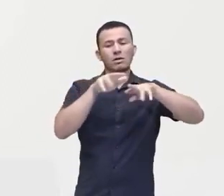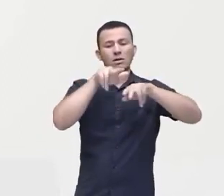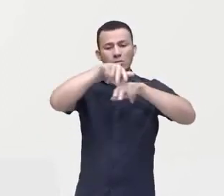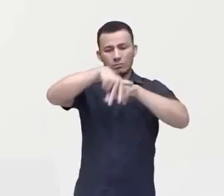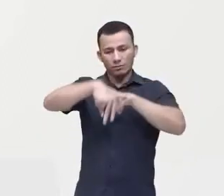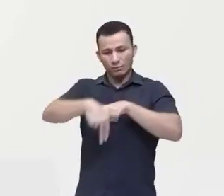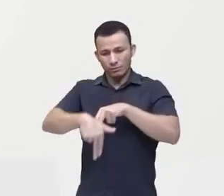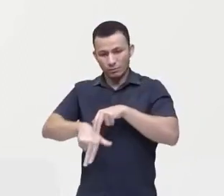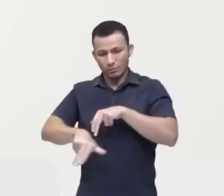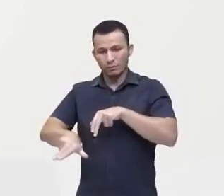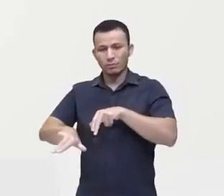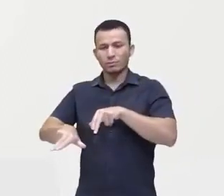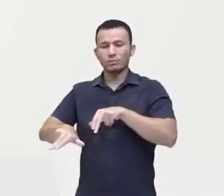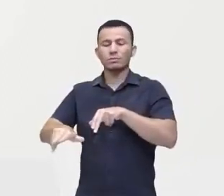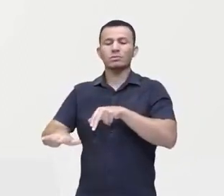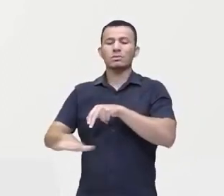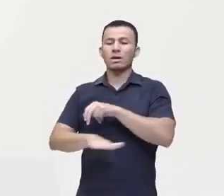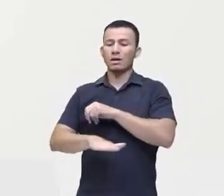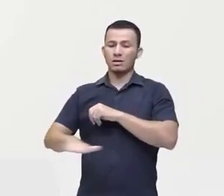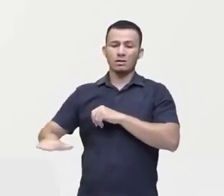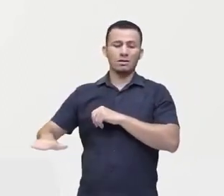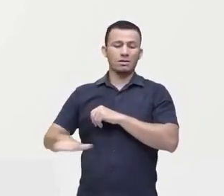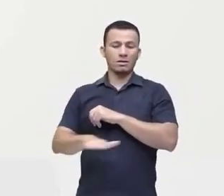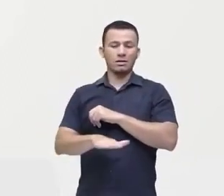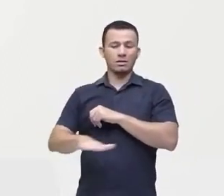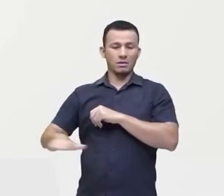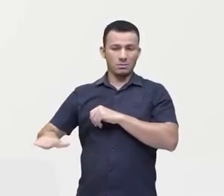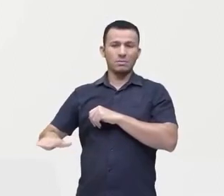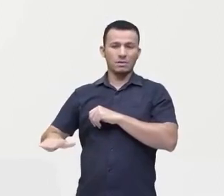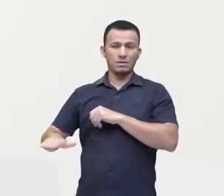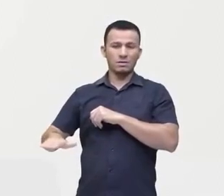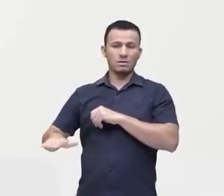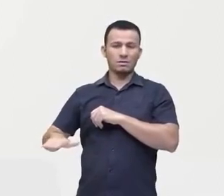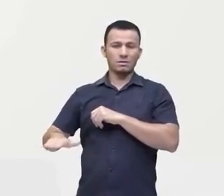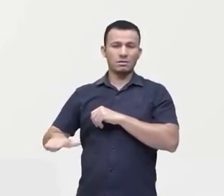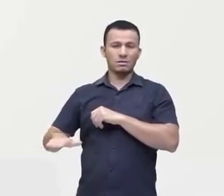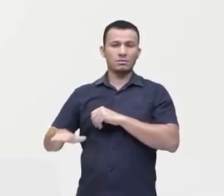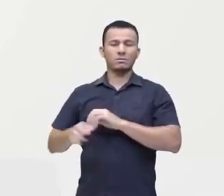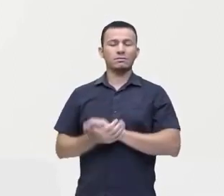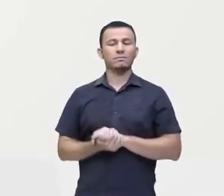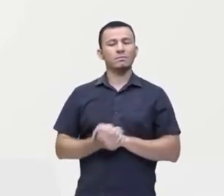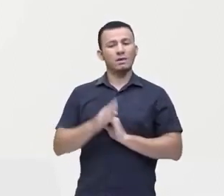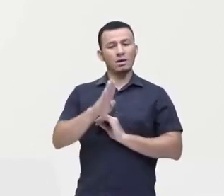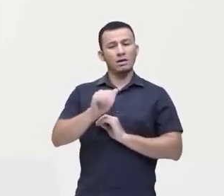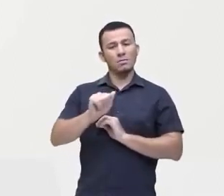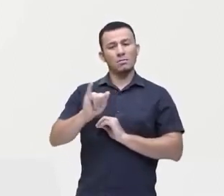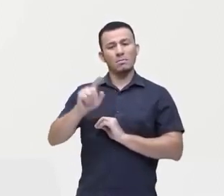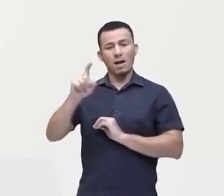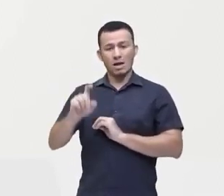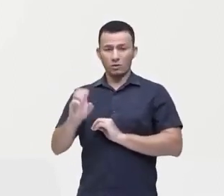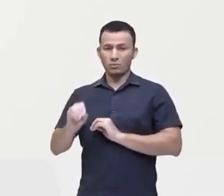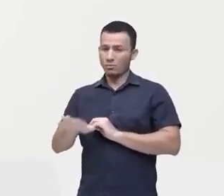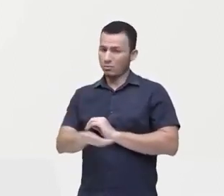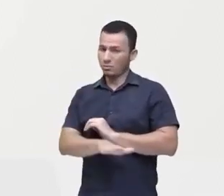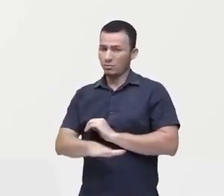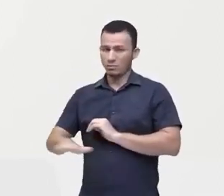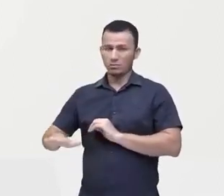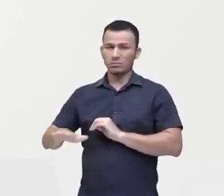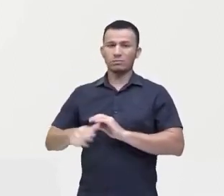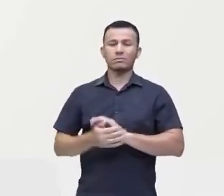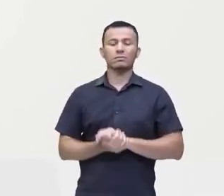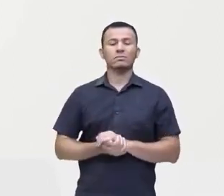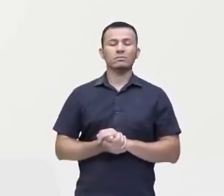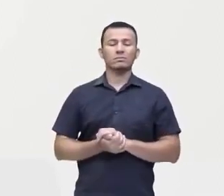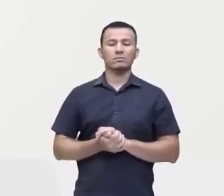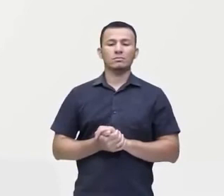desço aqui, eu que dá aquele friozinho na barriga gostoso, eu venho para baixo. Aqui eu